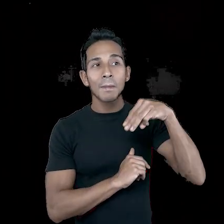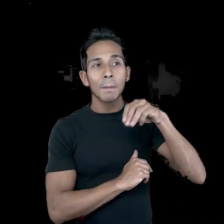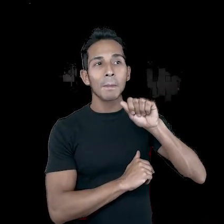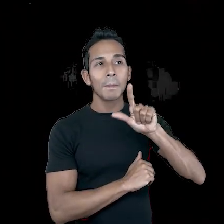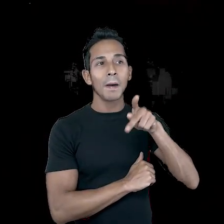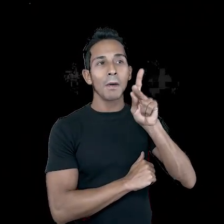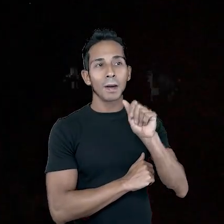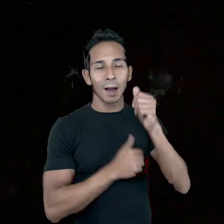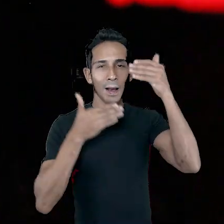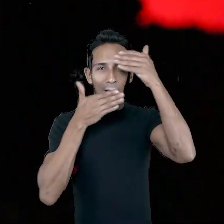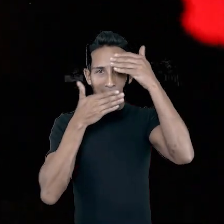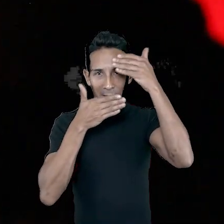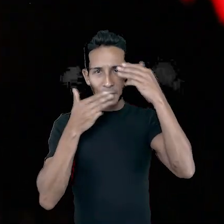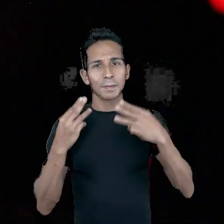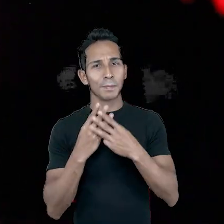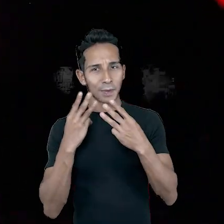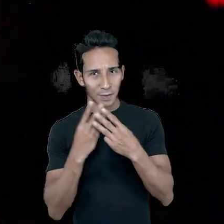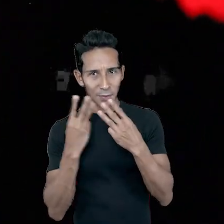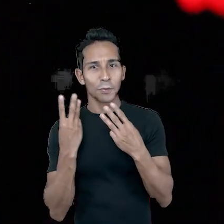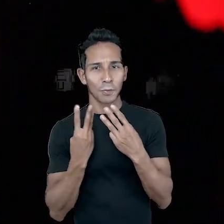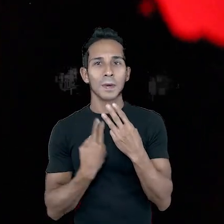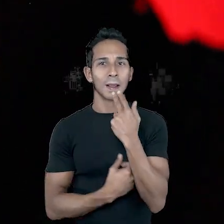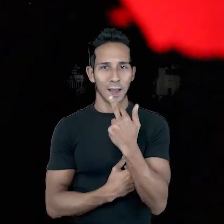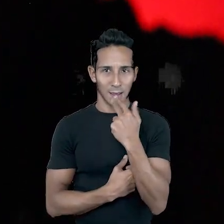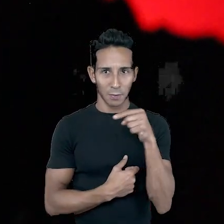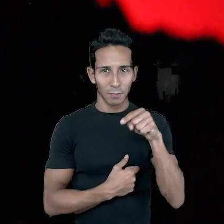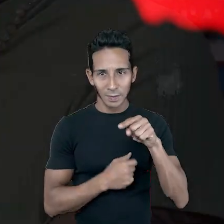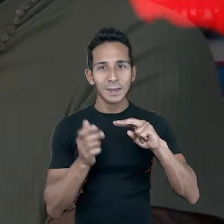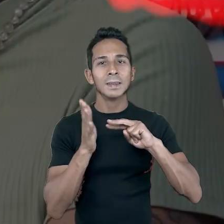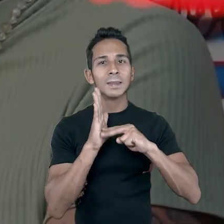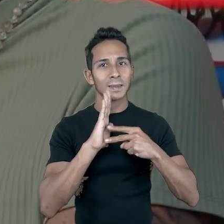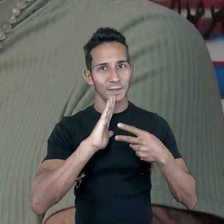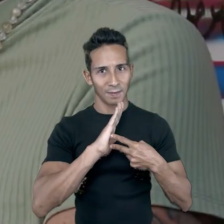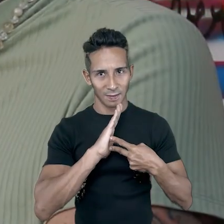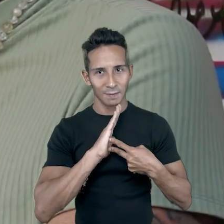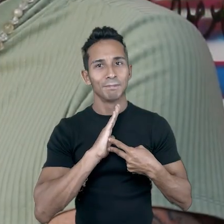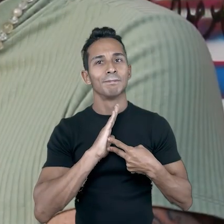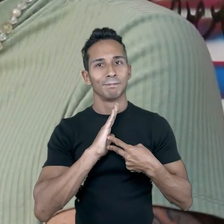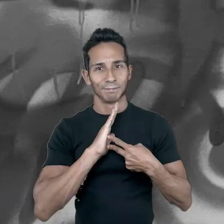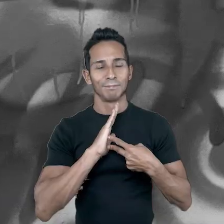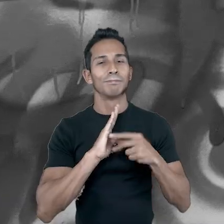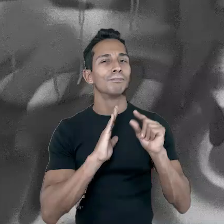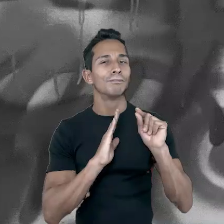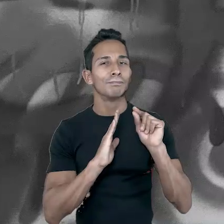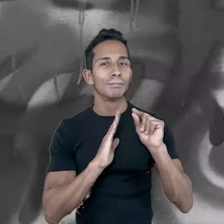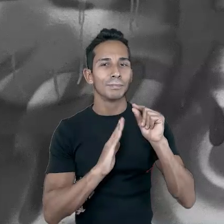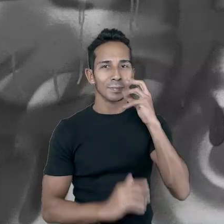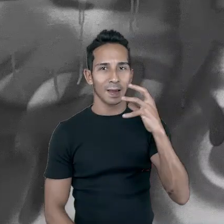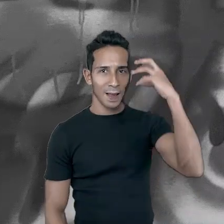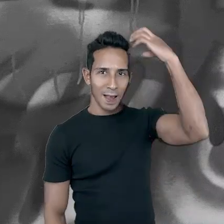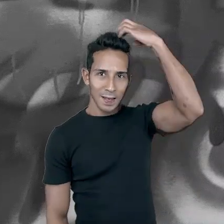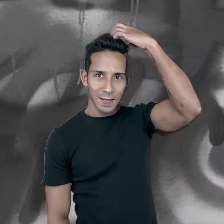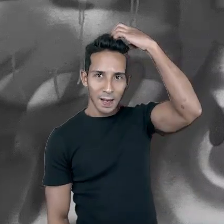significado, descobri que é um nome árabe e hebreu, né? Tanto nas duas línguas é um nome que tem, né?